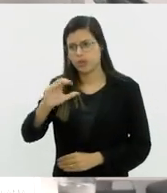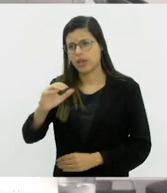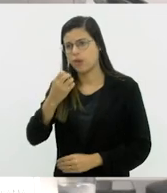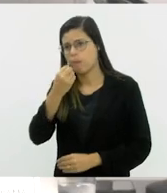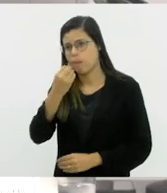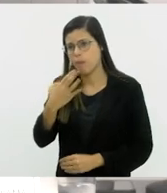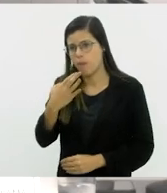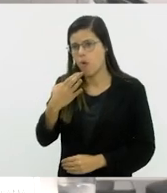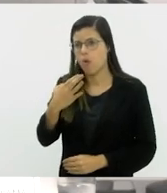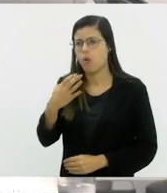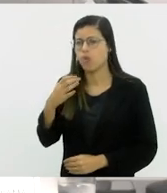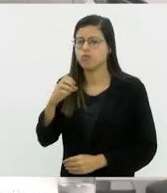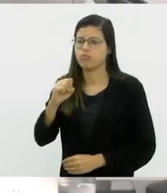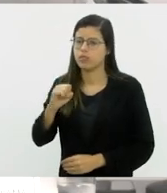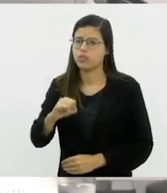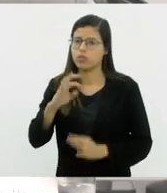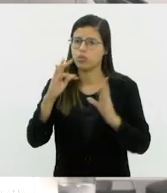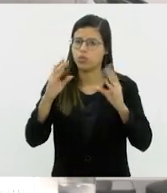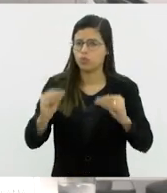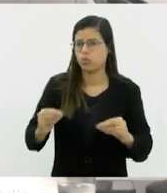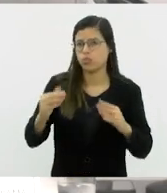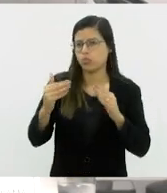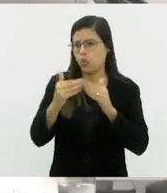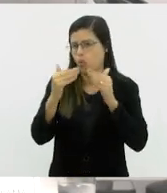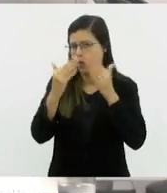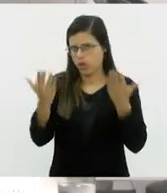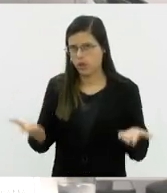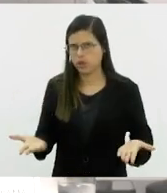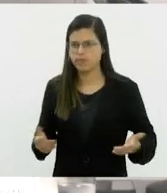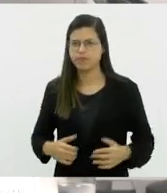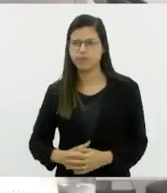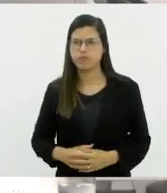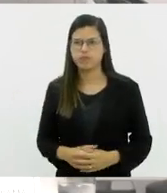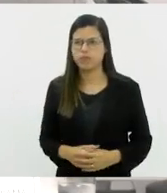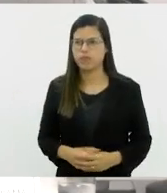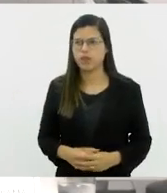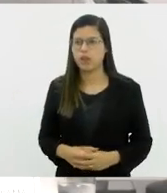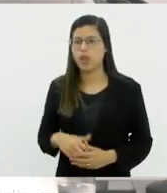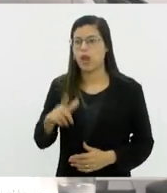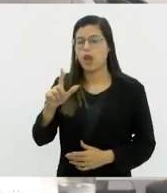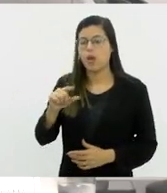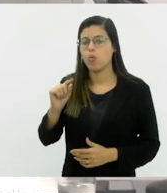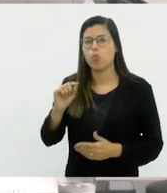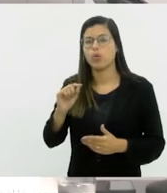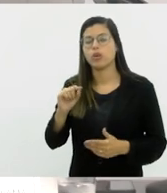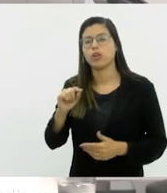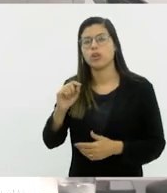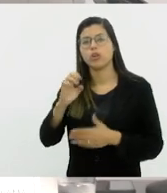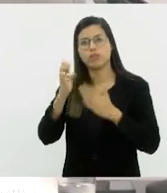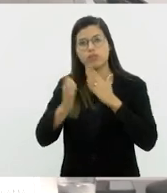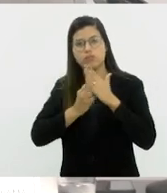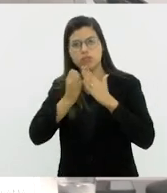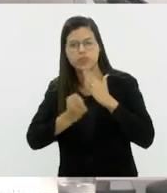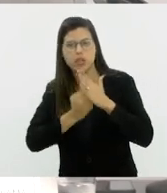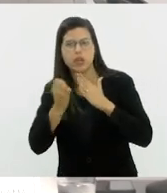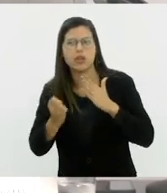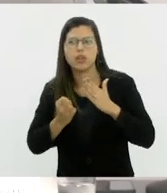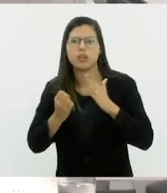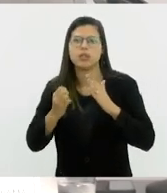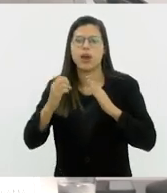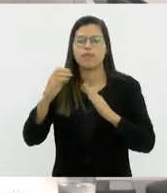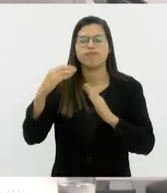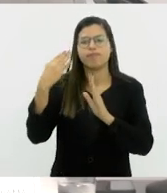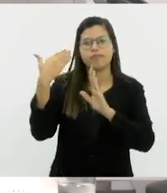não é TAC, tem que a justiça arbitrar, que é as empresas que operam mandaram a foto dos seus helicópteros,